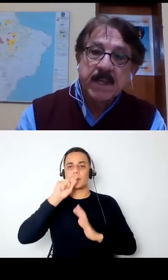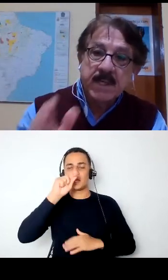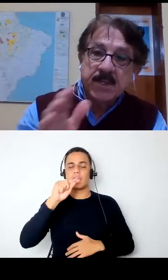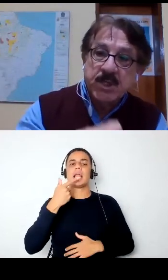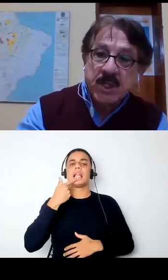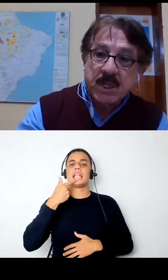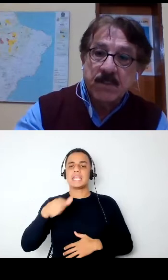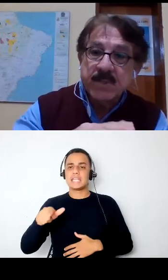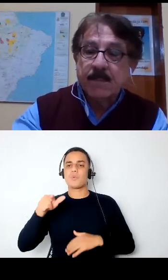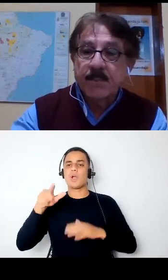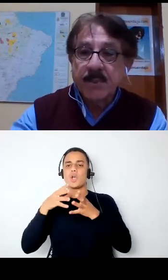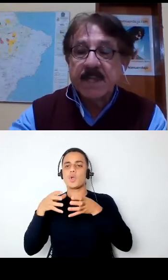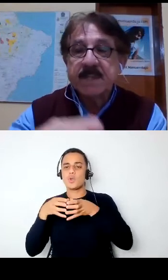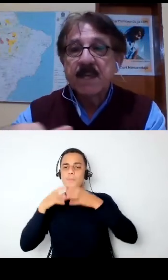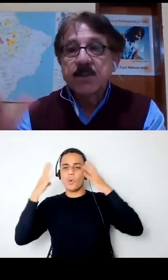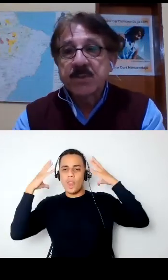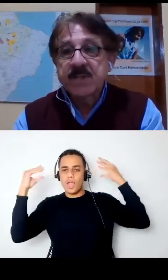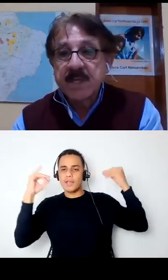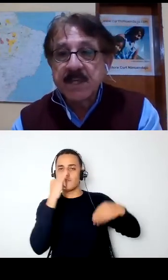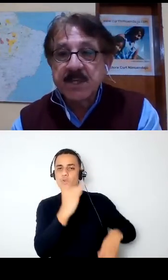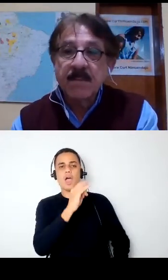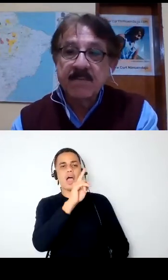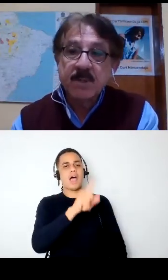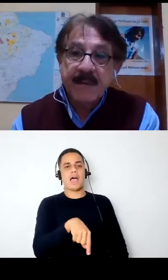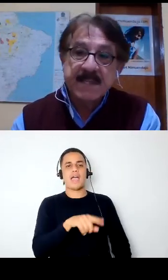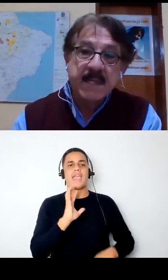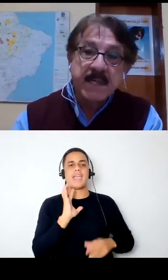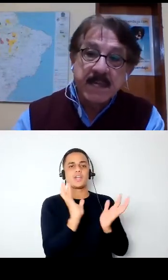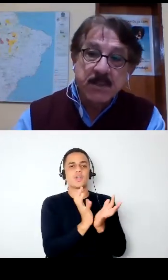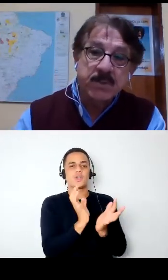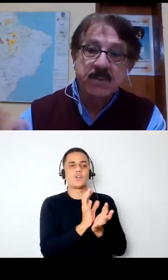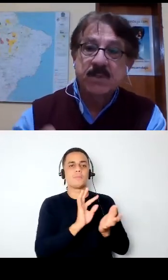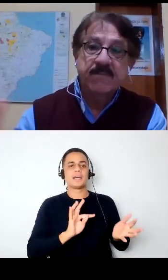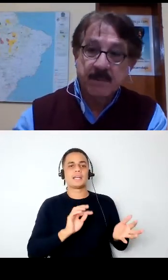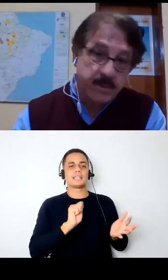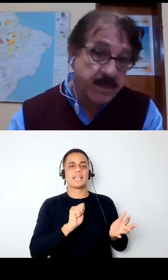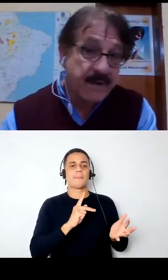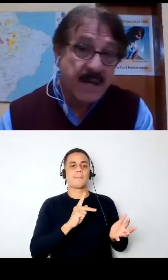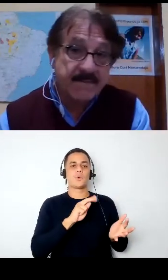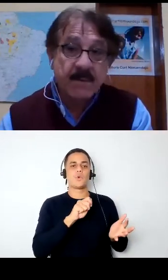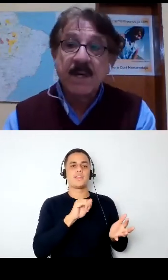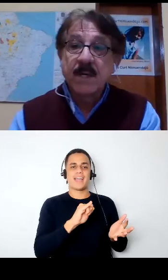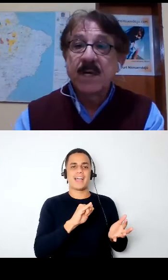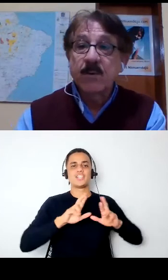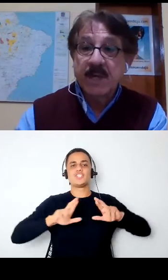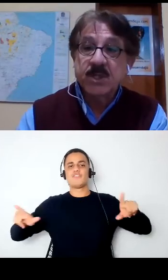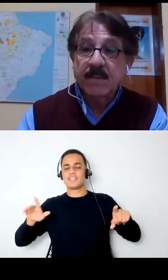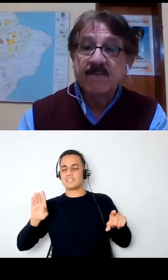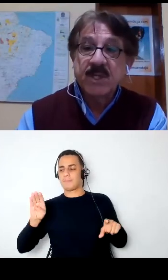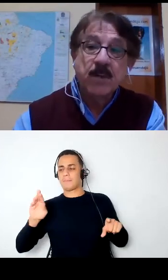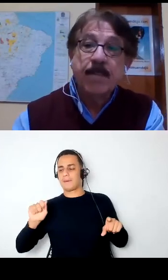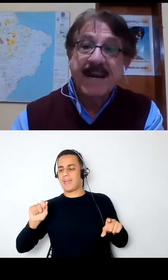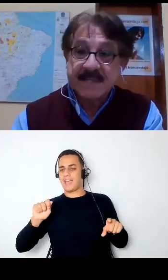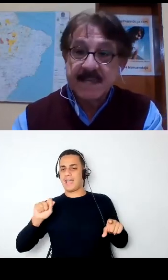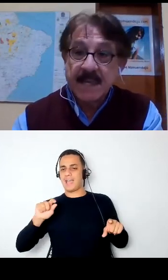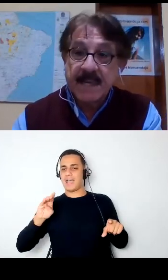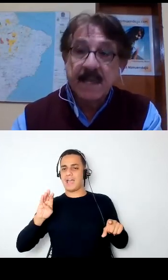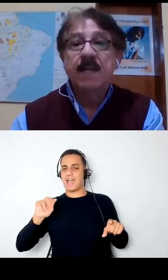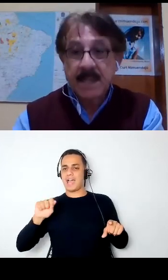tapuia. Eles distinguiam os tapuias dos que eles chamavam de brasilianos, os que falavam o que eles chamavam de